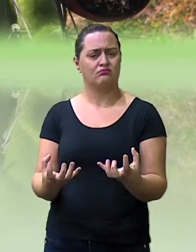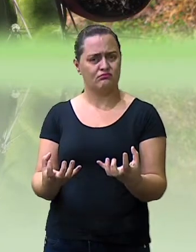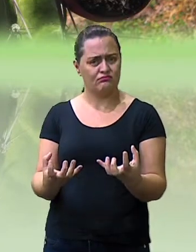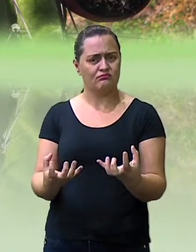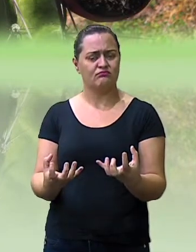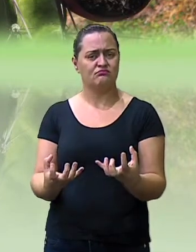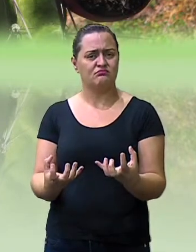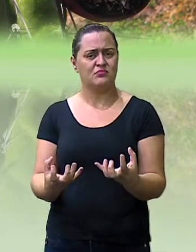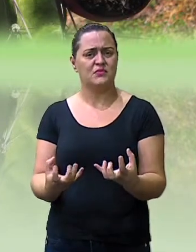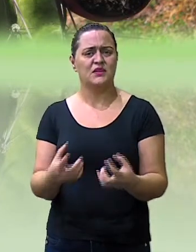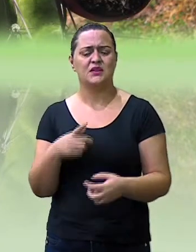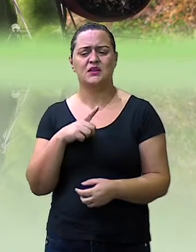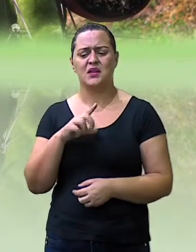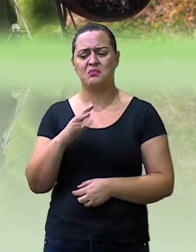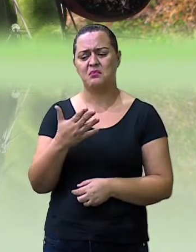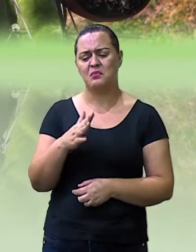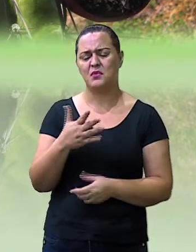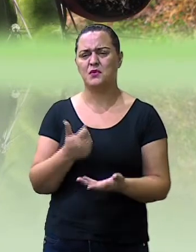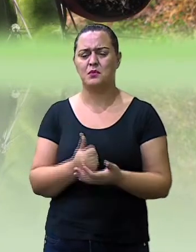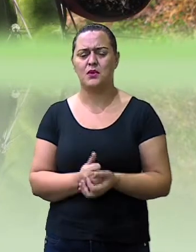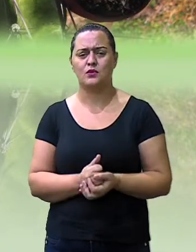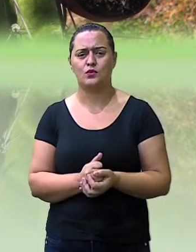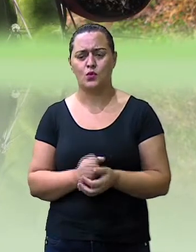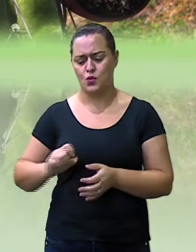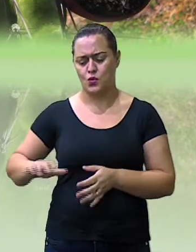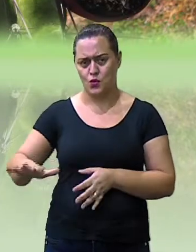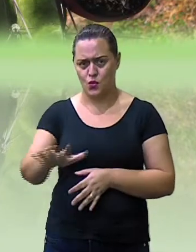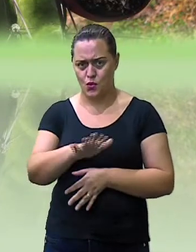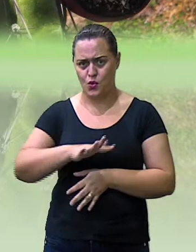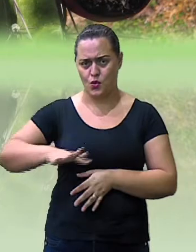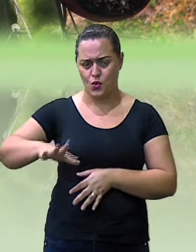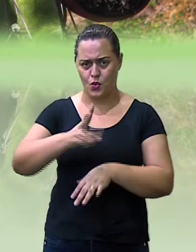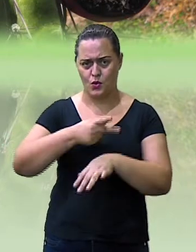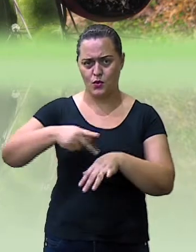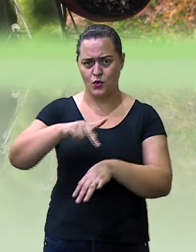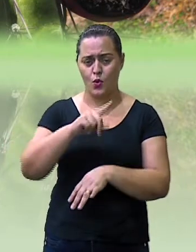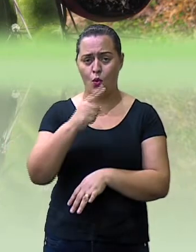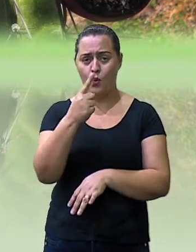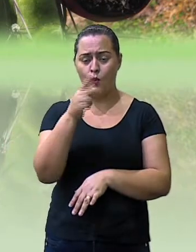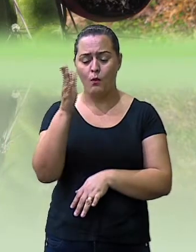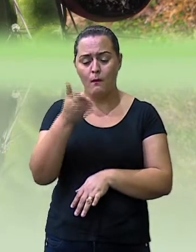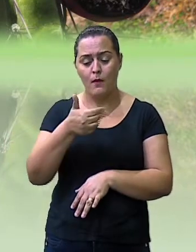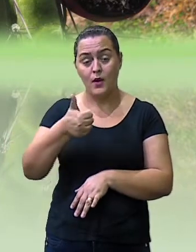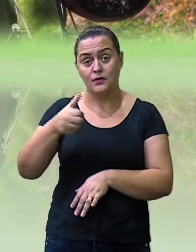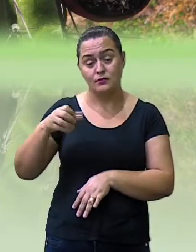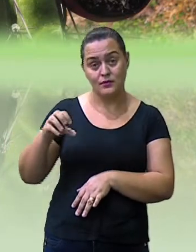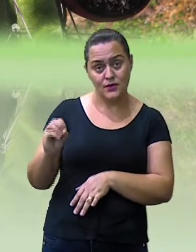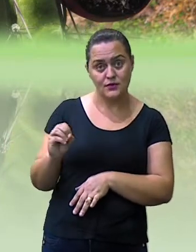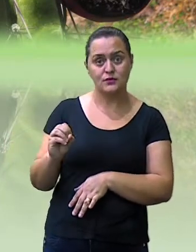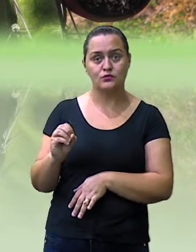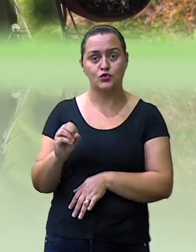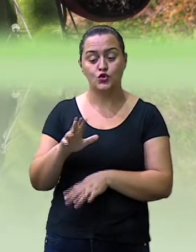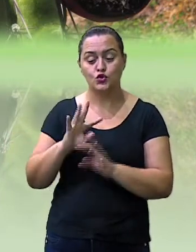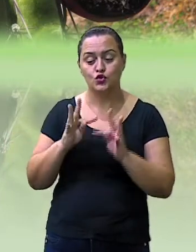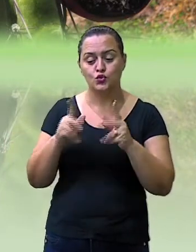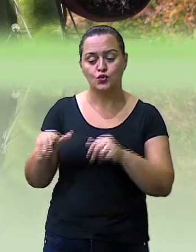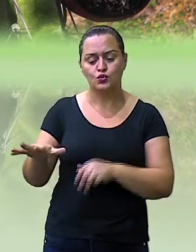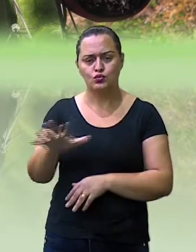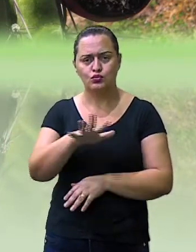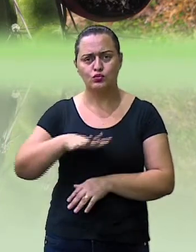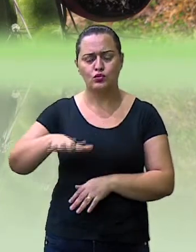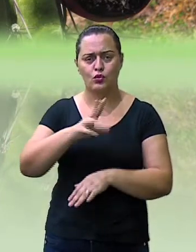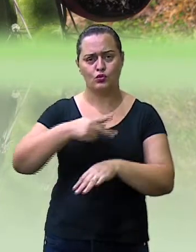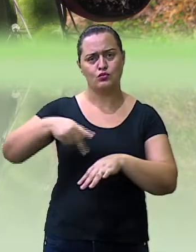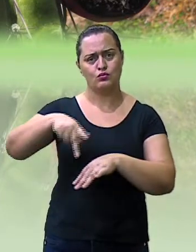cobre cerca de 1/10 do território brasileiro. Os arbustos e árvores baixas,